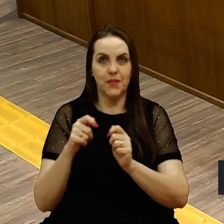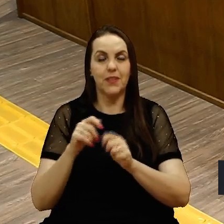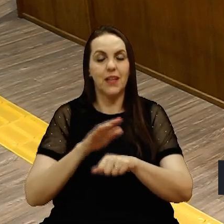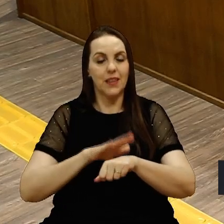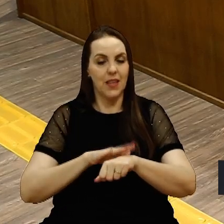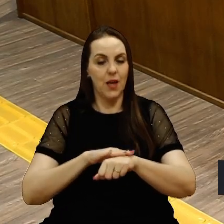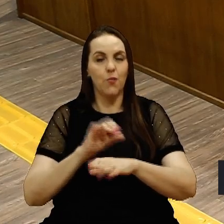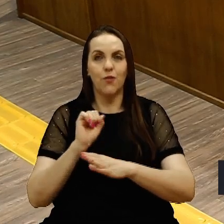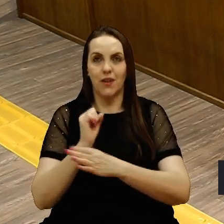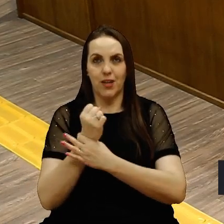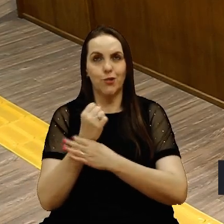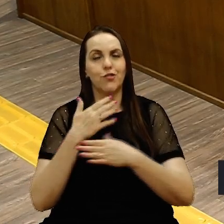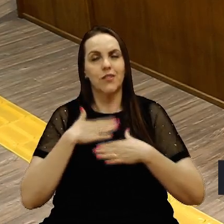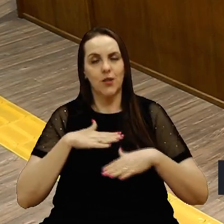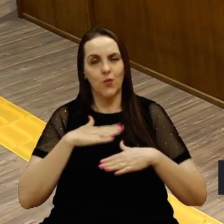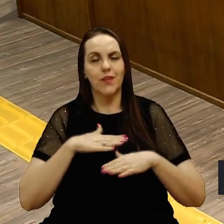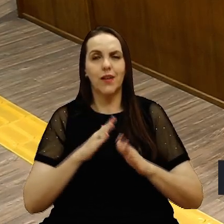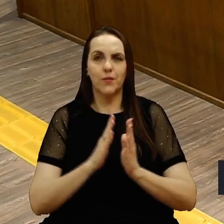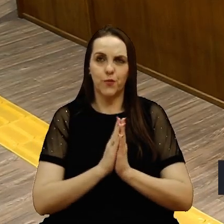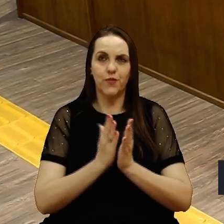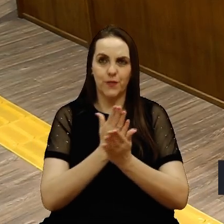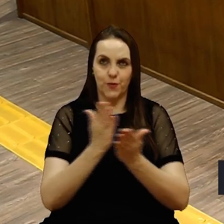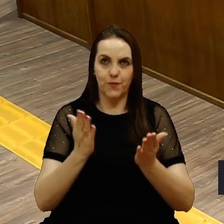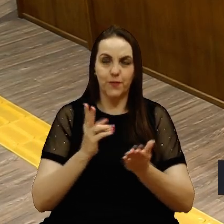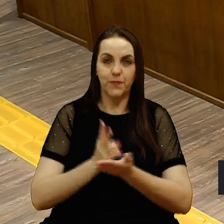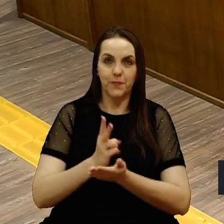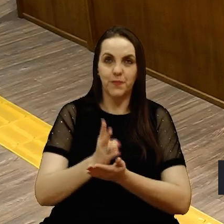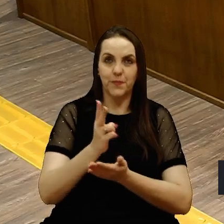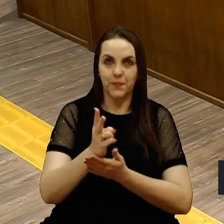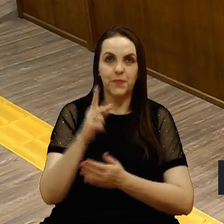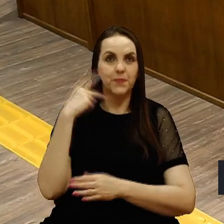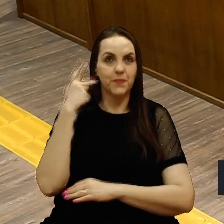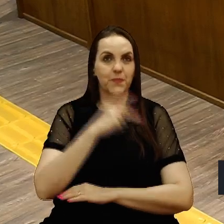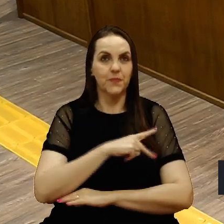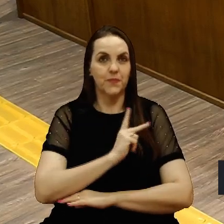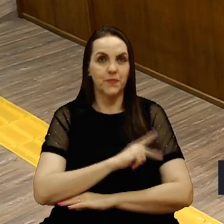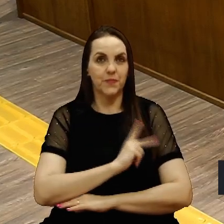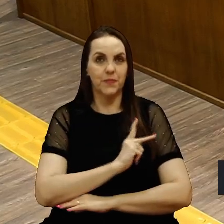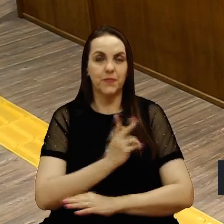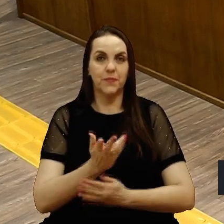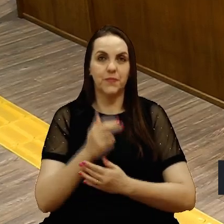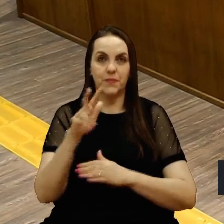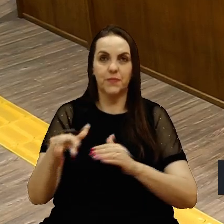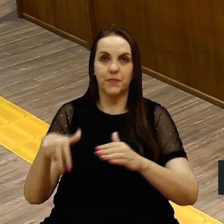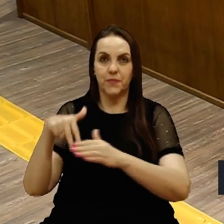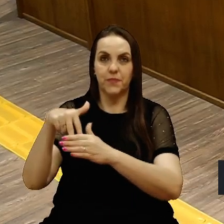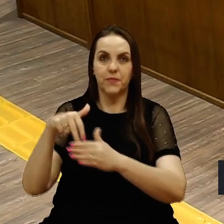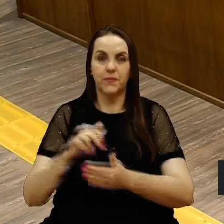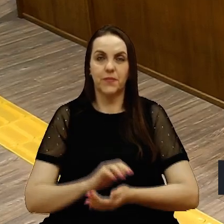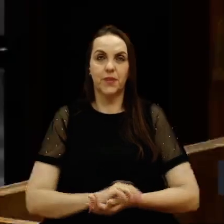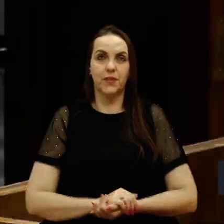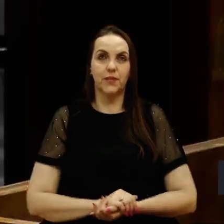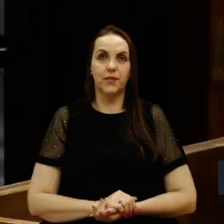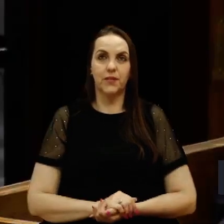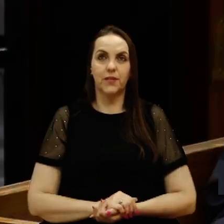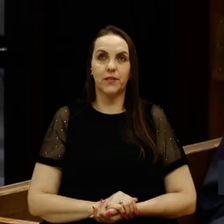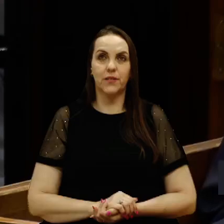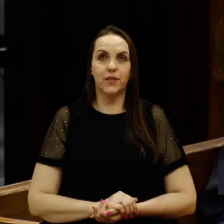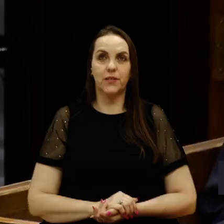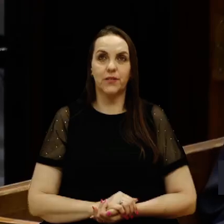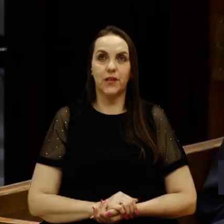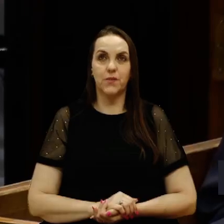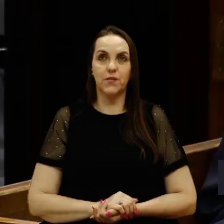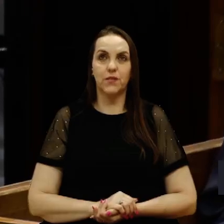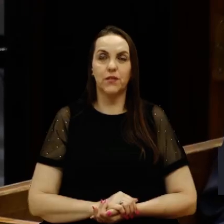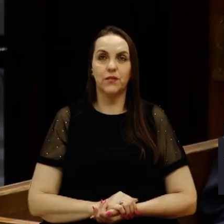tempo garantido com tranquilidade. Segue, vereador Pedro, da tribuna. Obrigado, presidente. Então, como eu